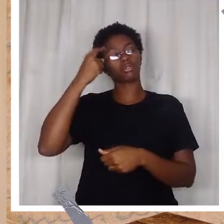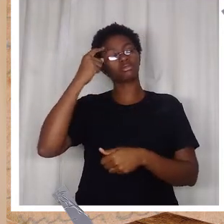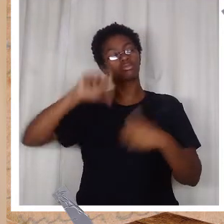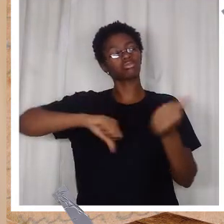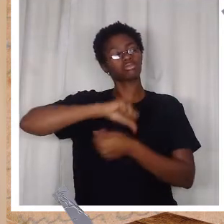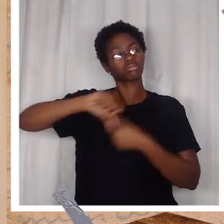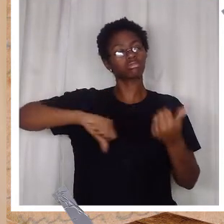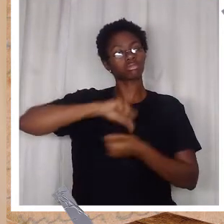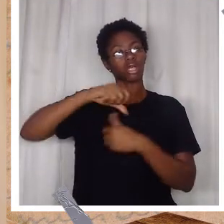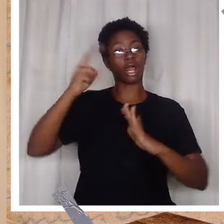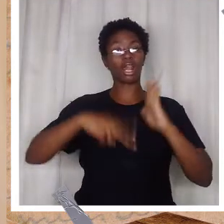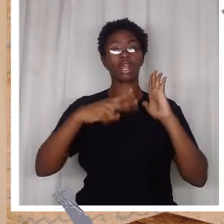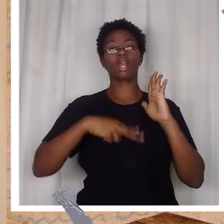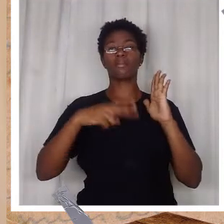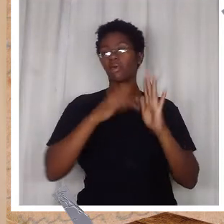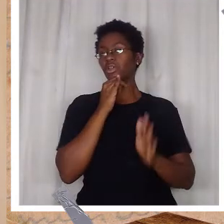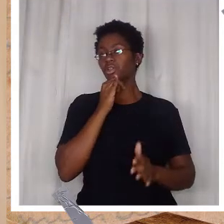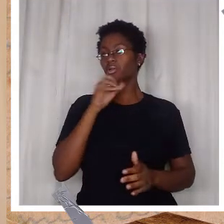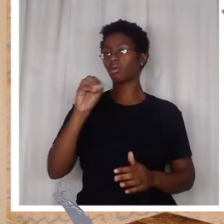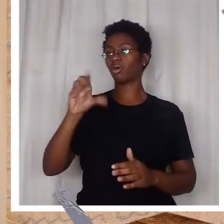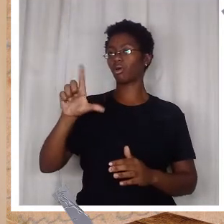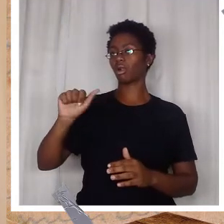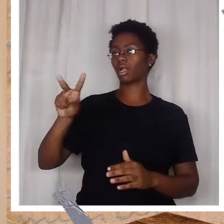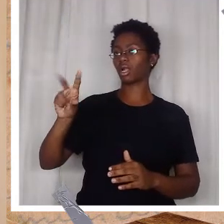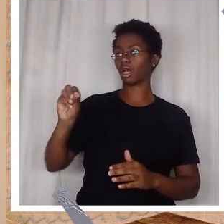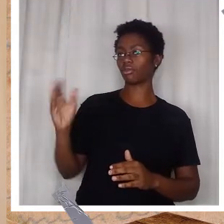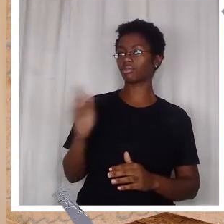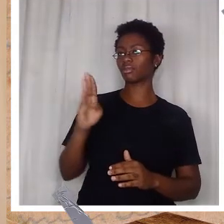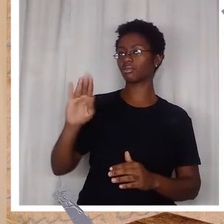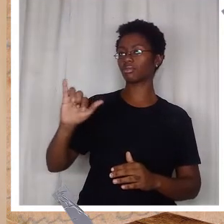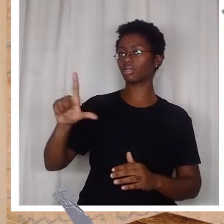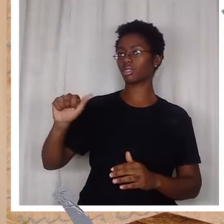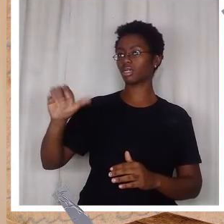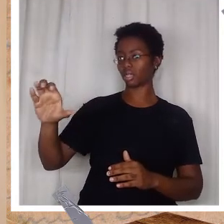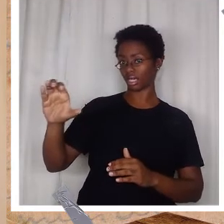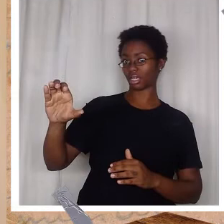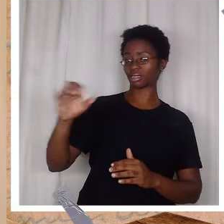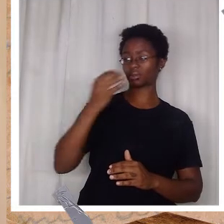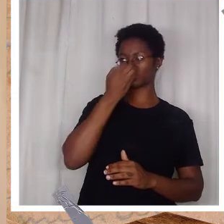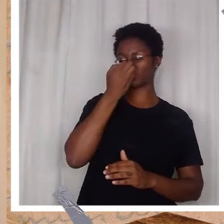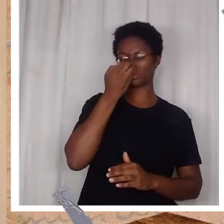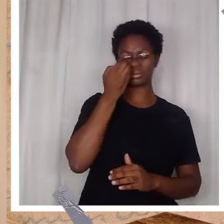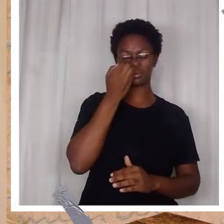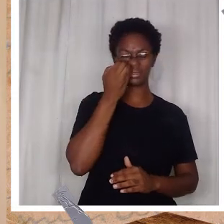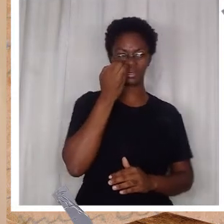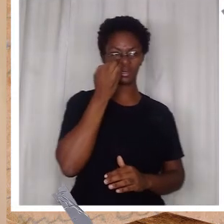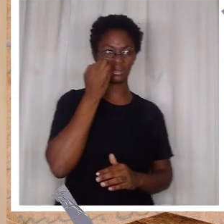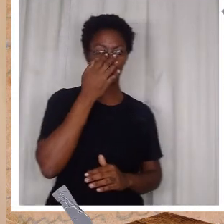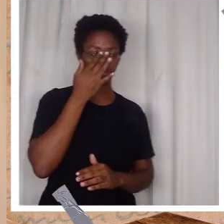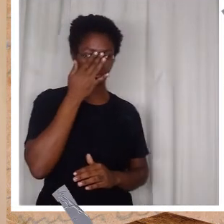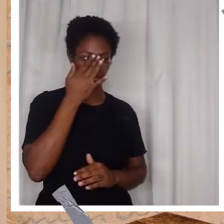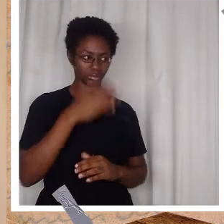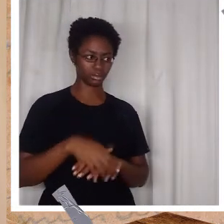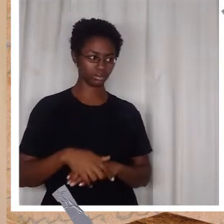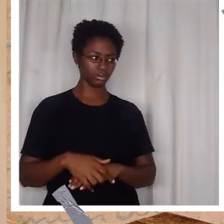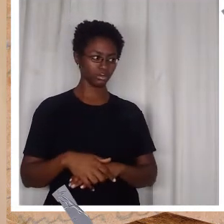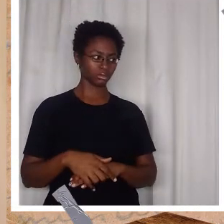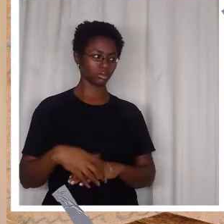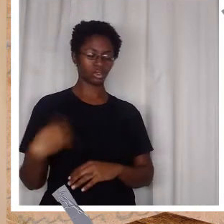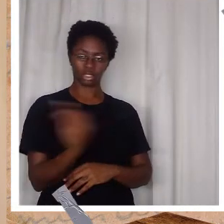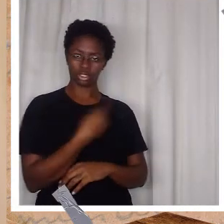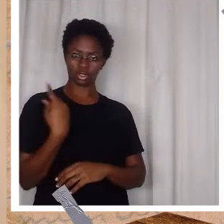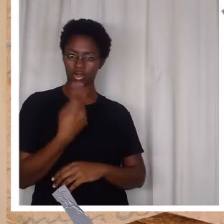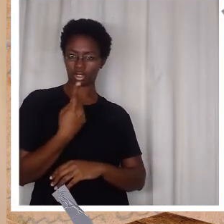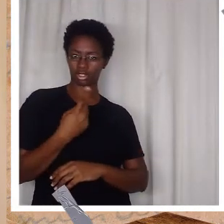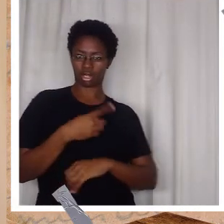que ler Olavo Bilac, e acaba tendo que... Porque nós, como, principalmente os autodidatas a qual grupo eu pertenço,